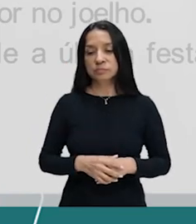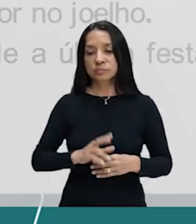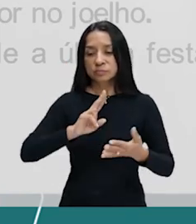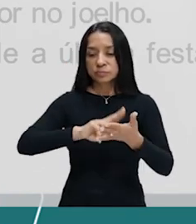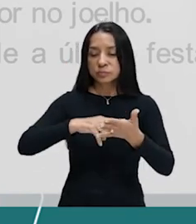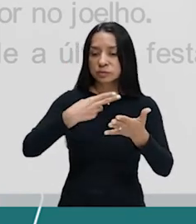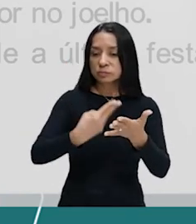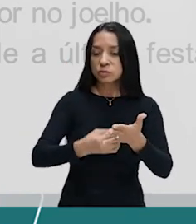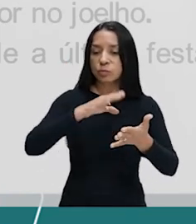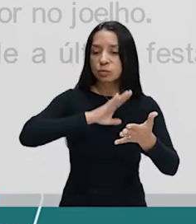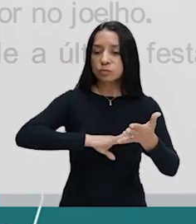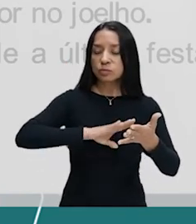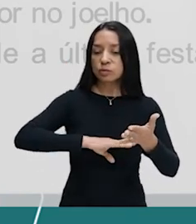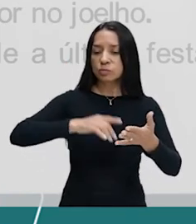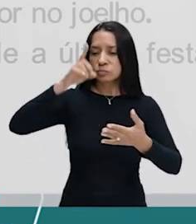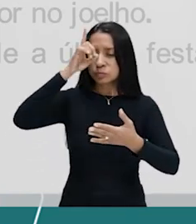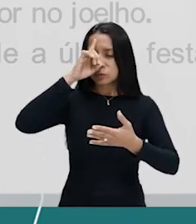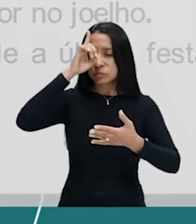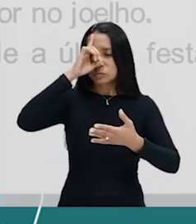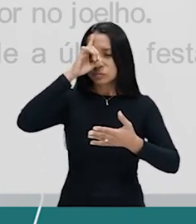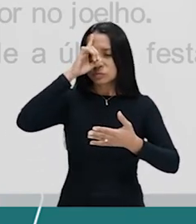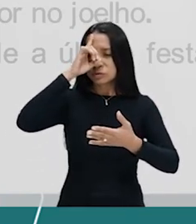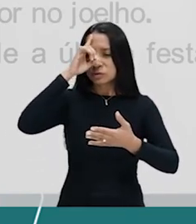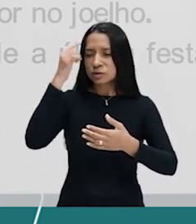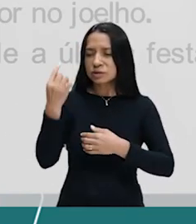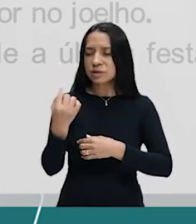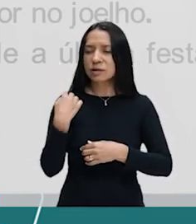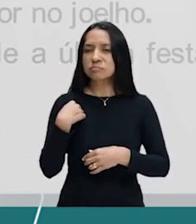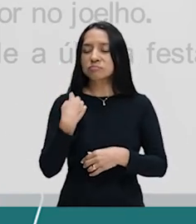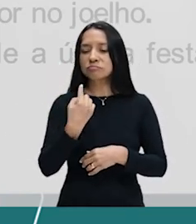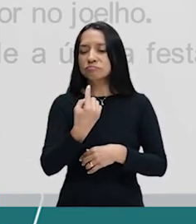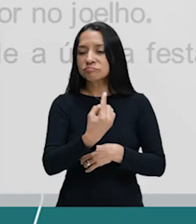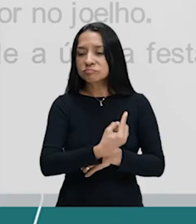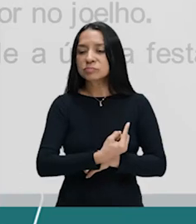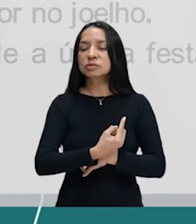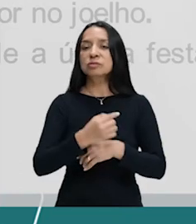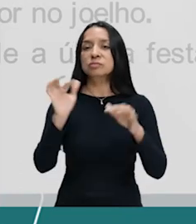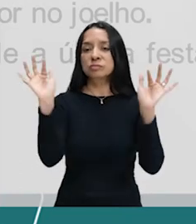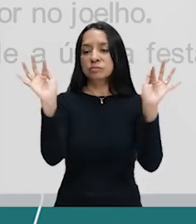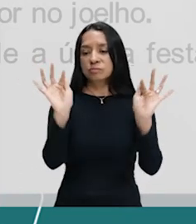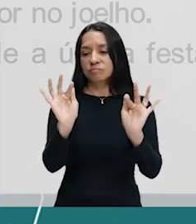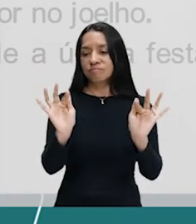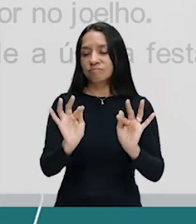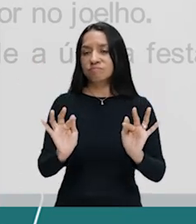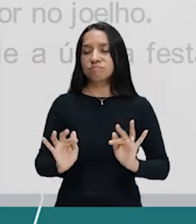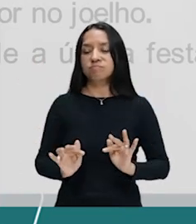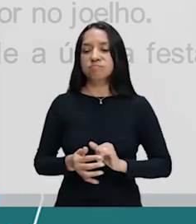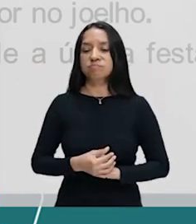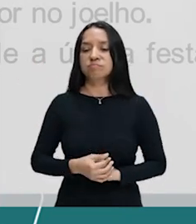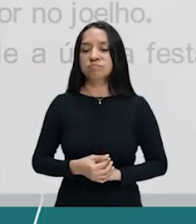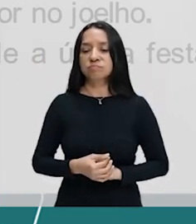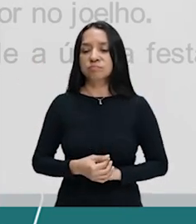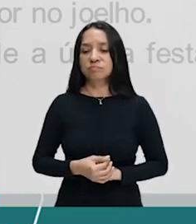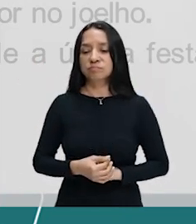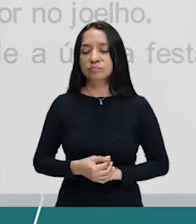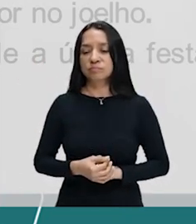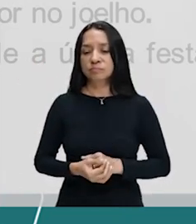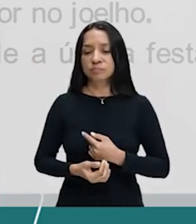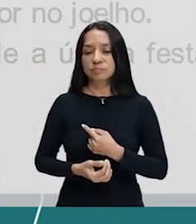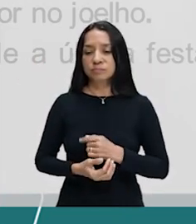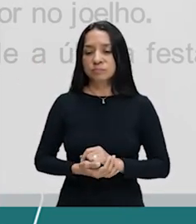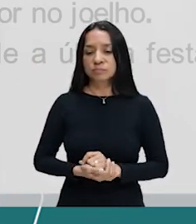felizes. Todos os dias estão muito felizes. Então, todos os dias están, que é o meu verbo